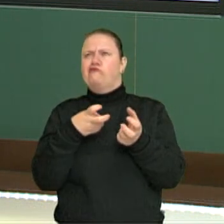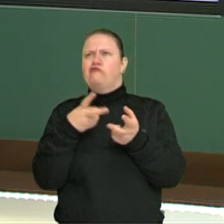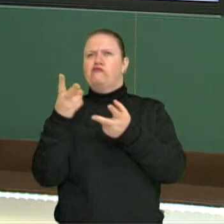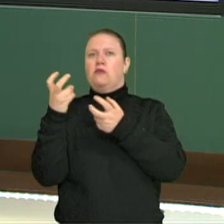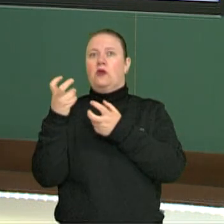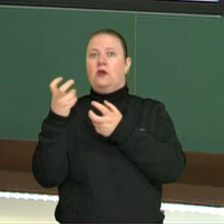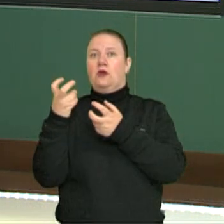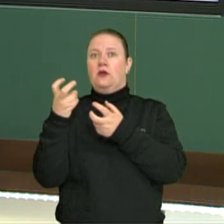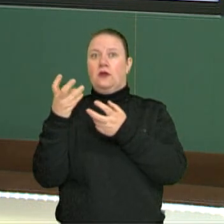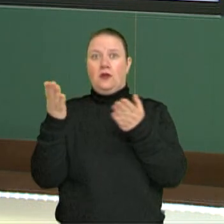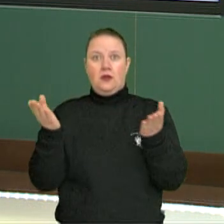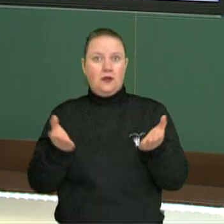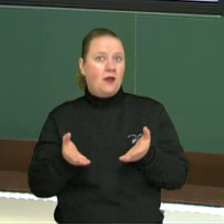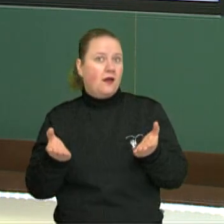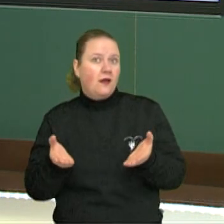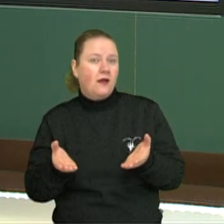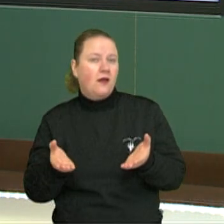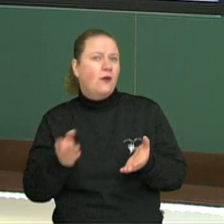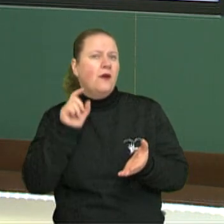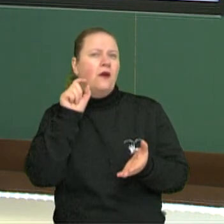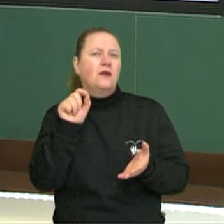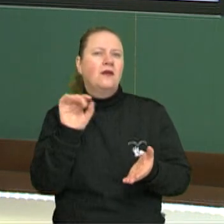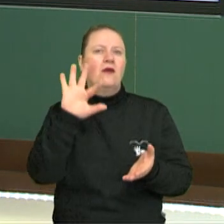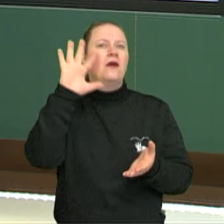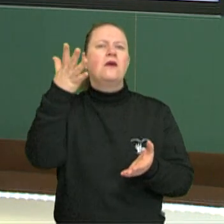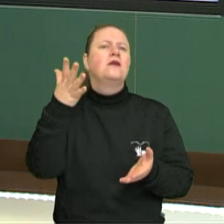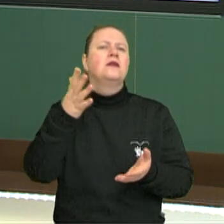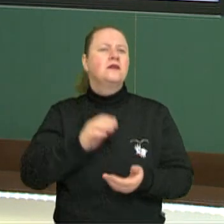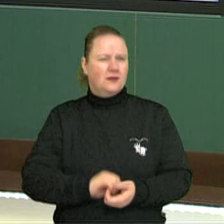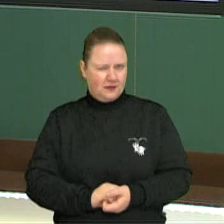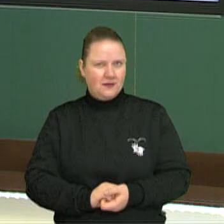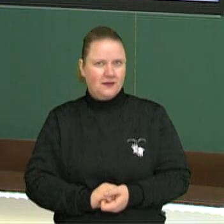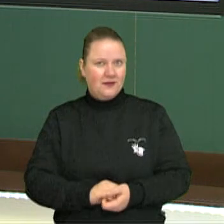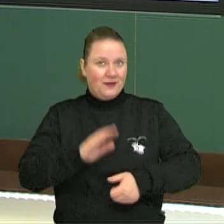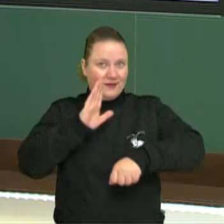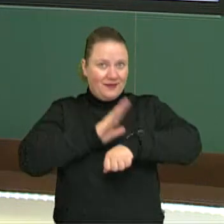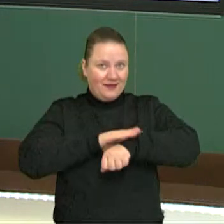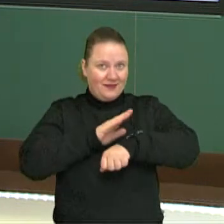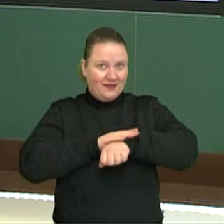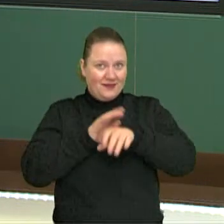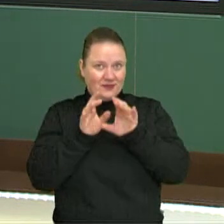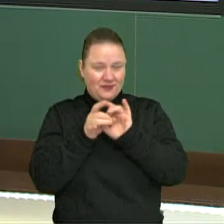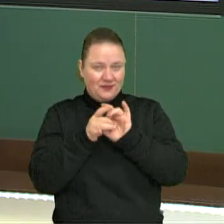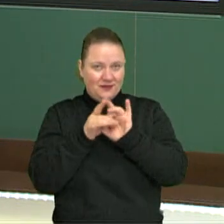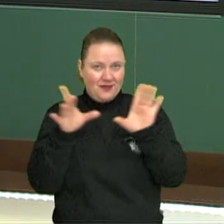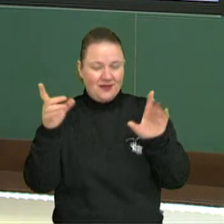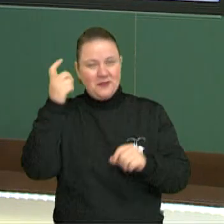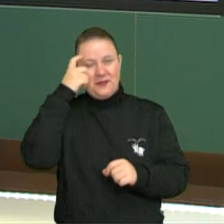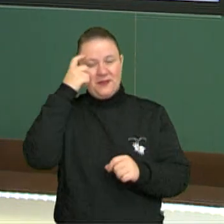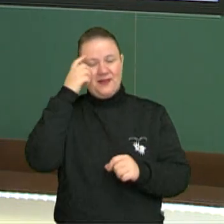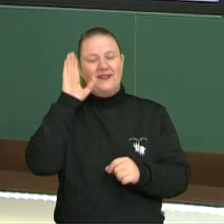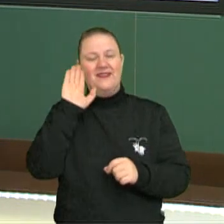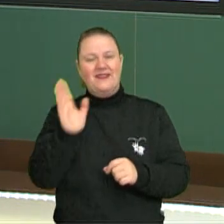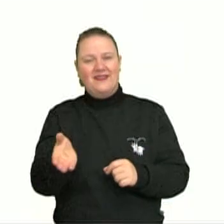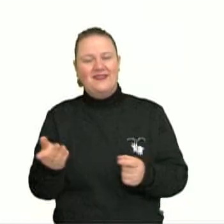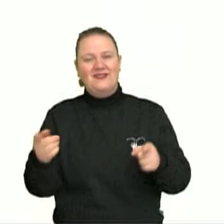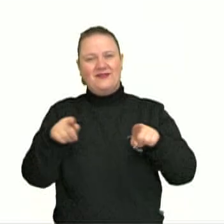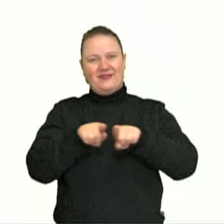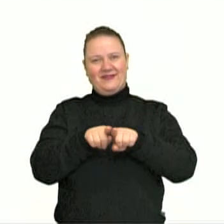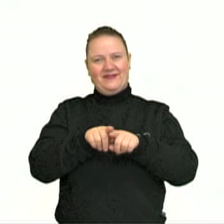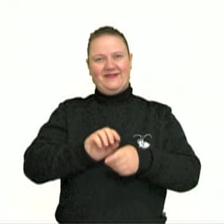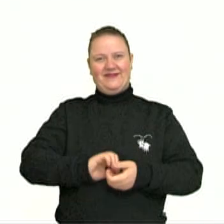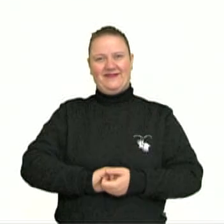aqui, certo? E aí, o que vai acontecer com esse relógio? Eu vou dar um tempinho para vocês pensarem sobre isso e daqui a pouco a gente volta.